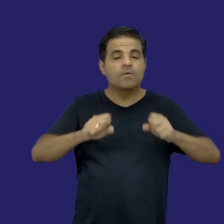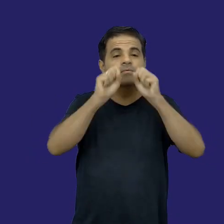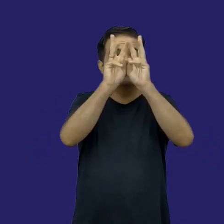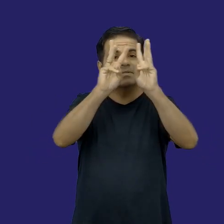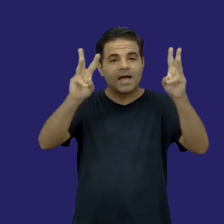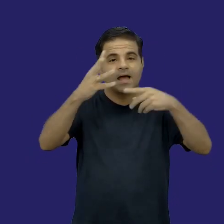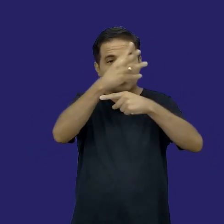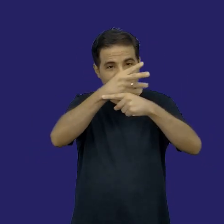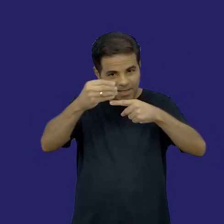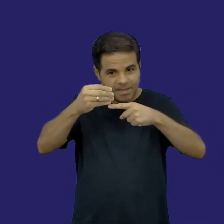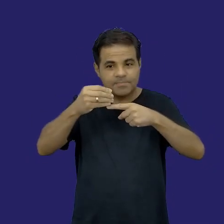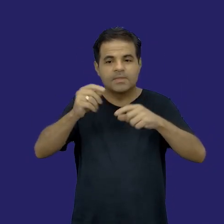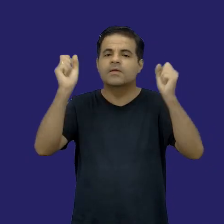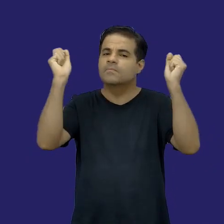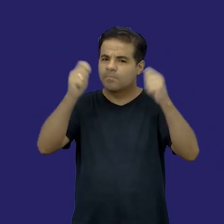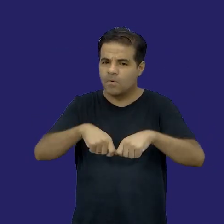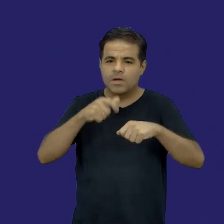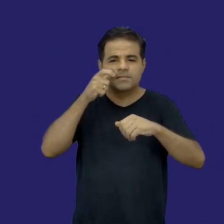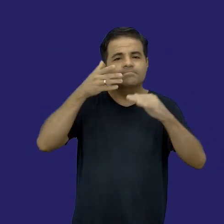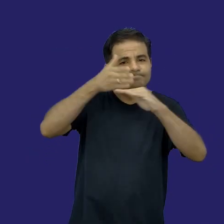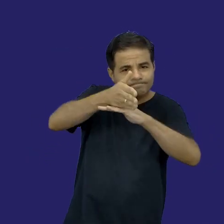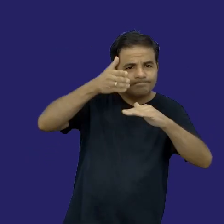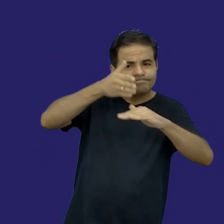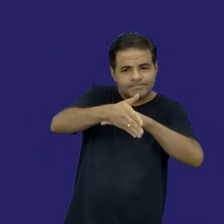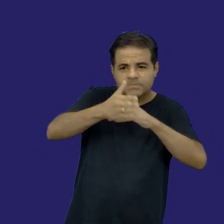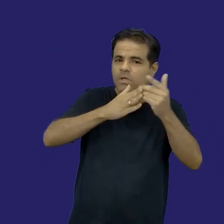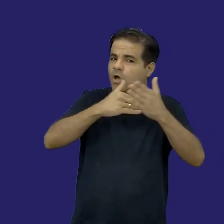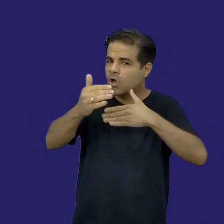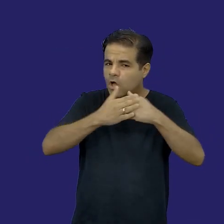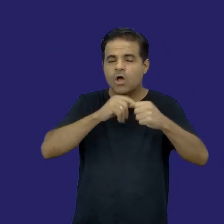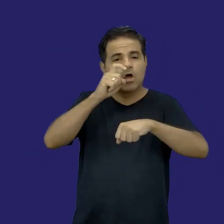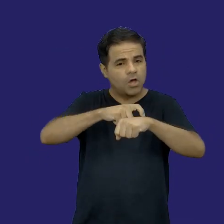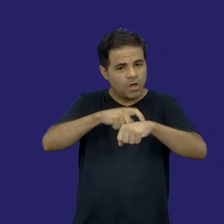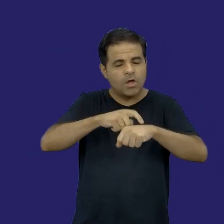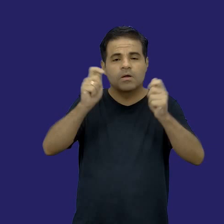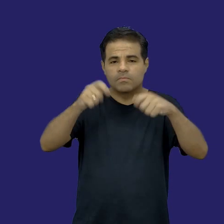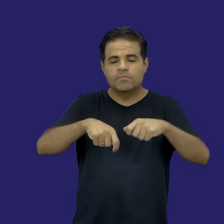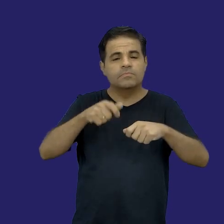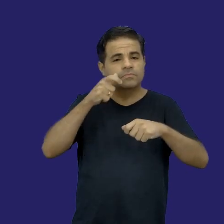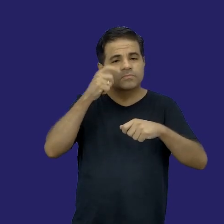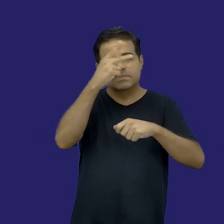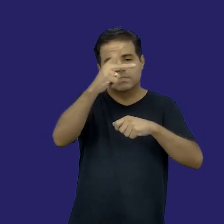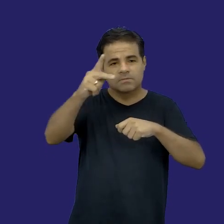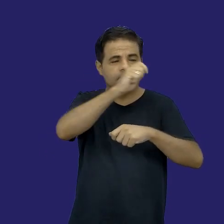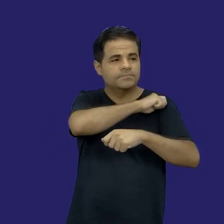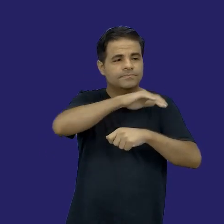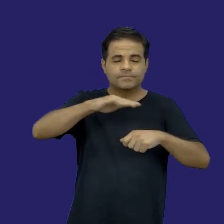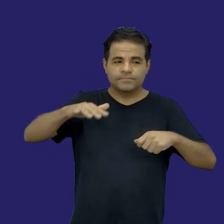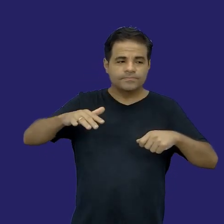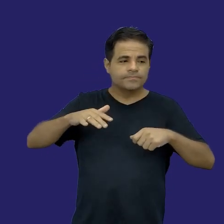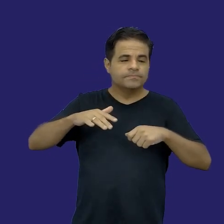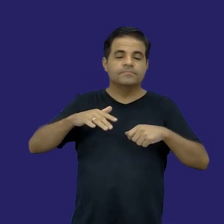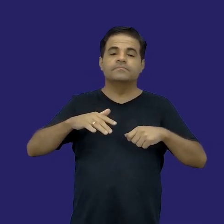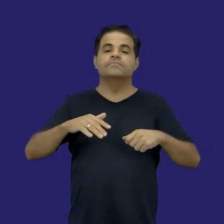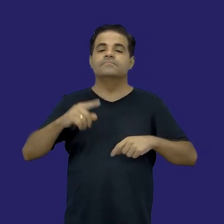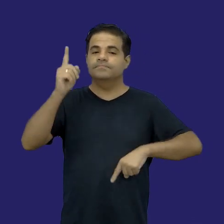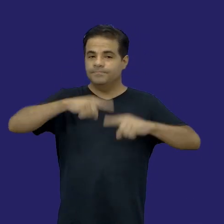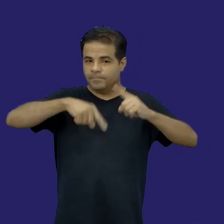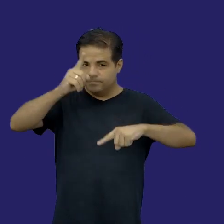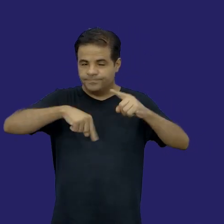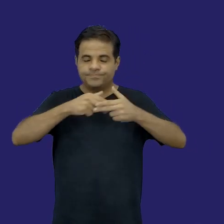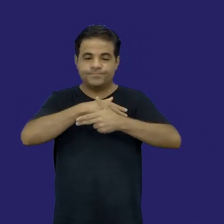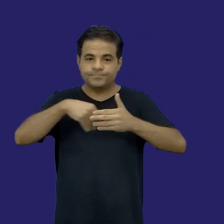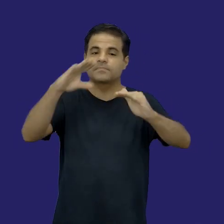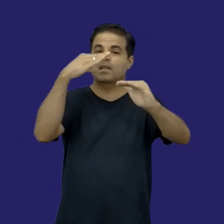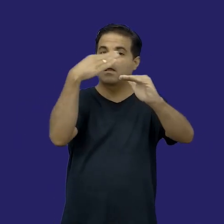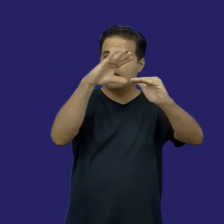da EFAP e pode ser acessado a qualquer momento por você, pelos seus alunos, e pelo material que vai ser